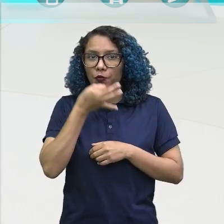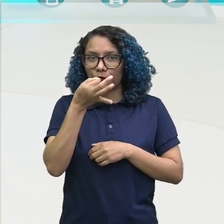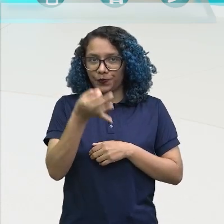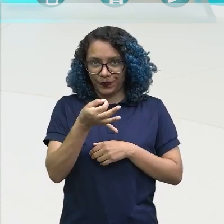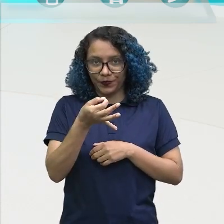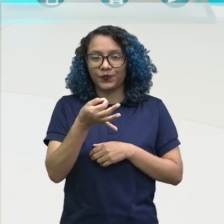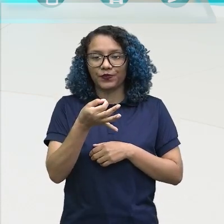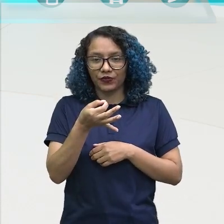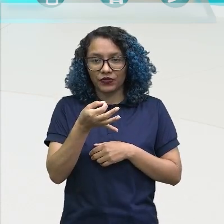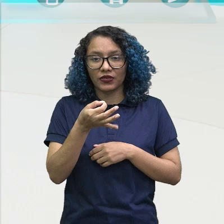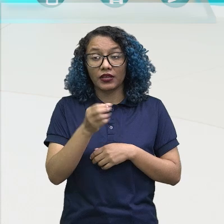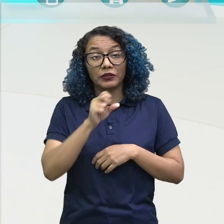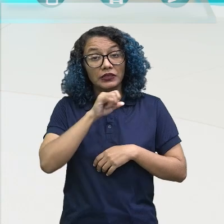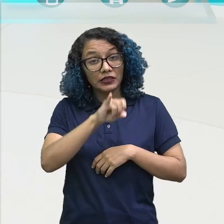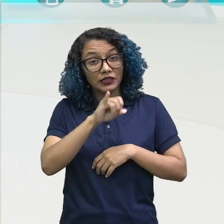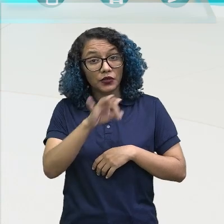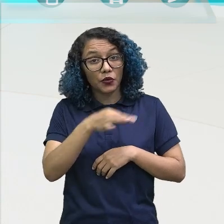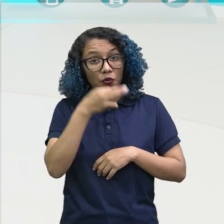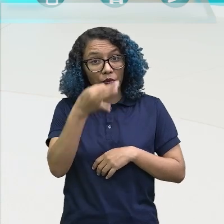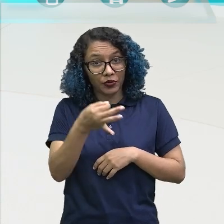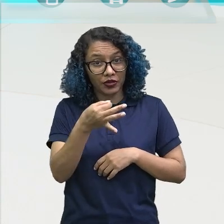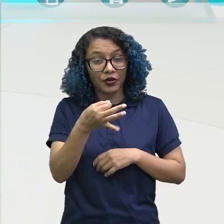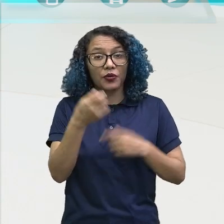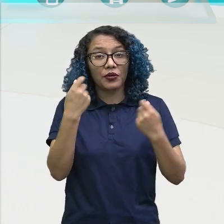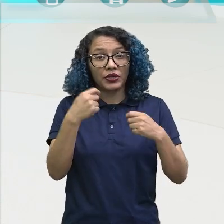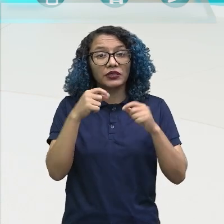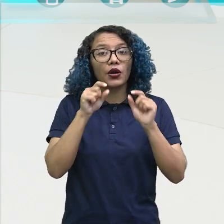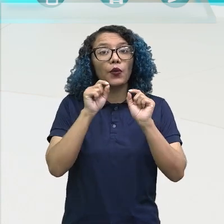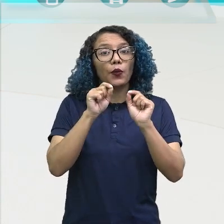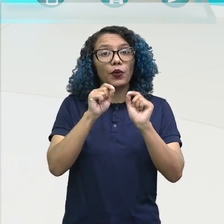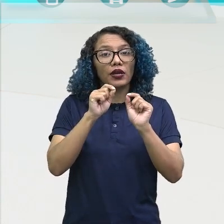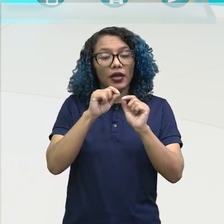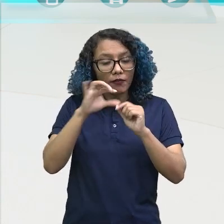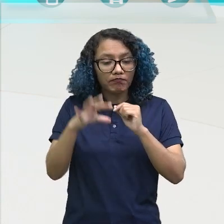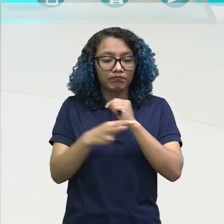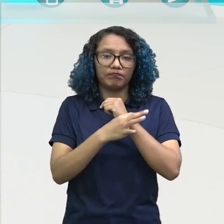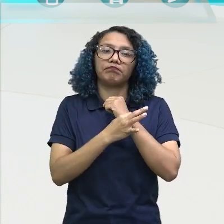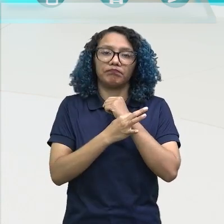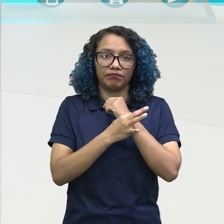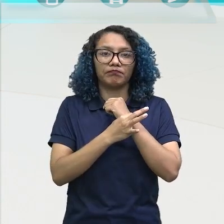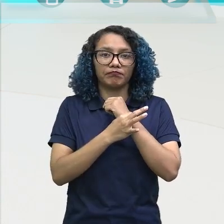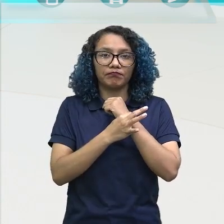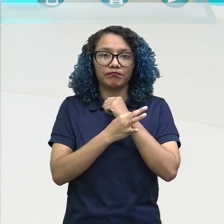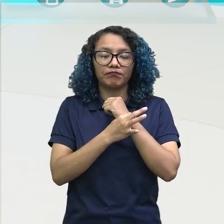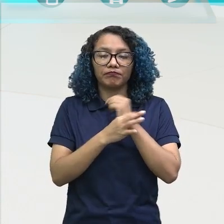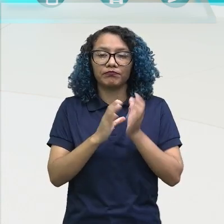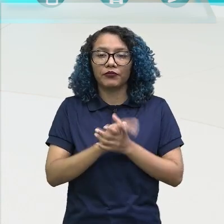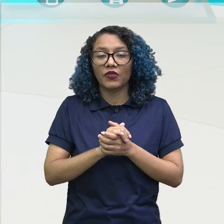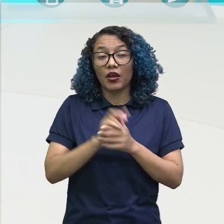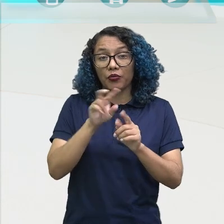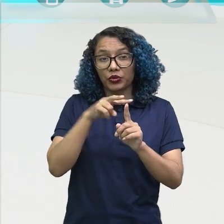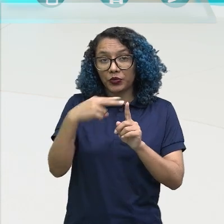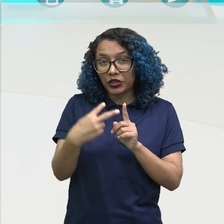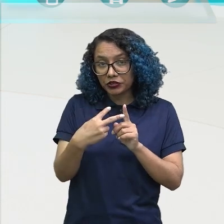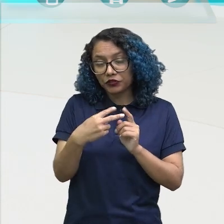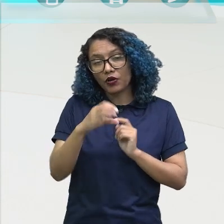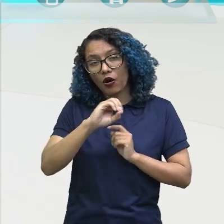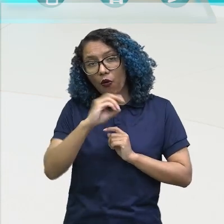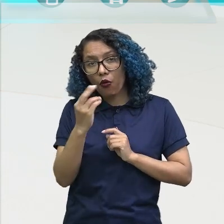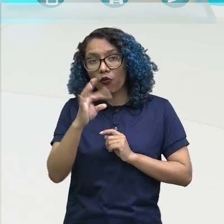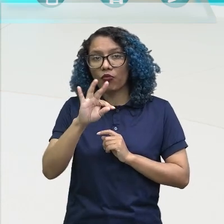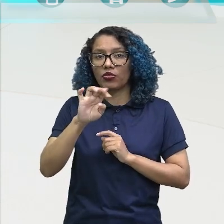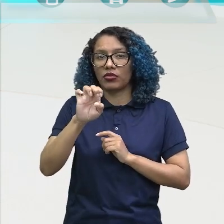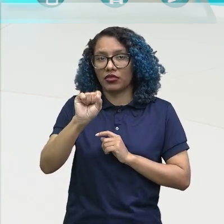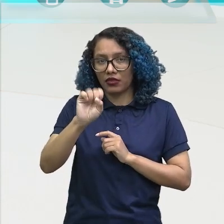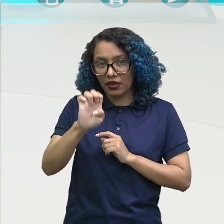E toda vez que eu tenho uma opinião, claro que eu preciso defender essa opinião, esse ponto de vista, ou tese, como nós